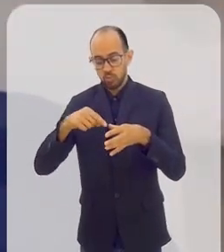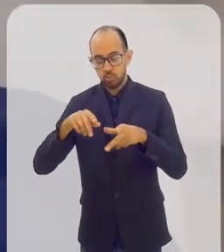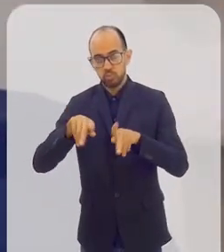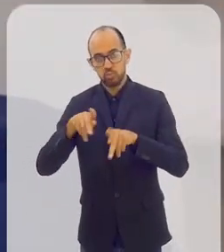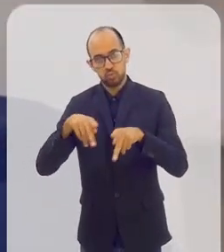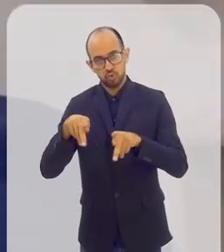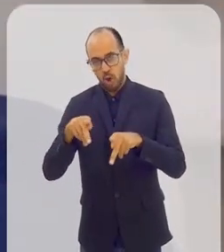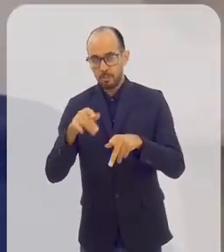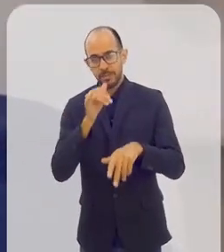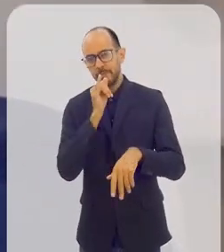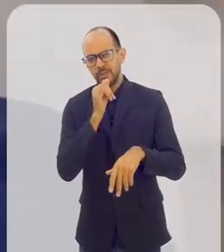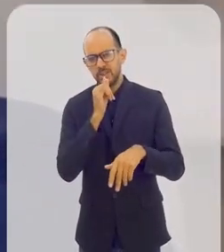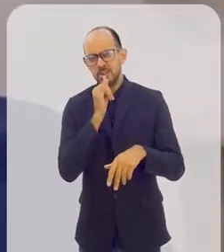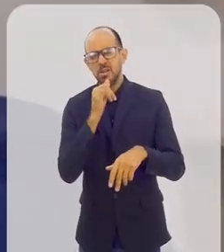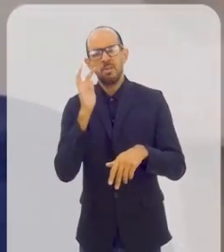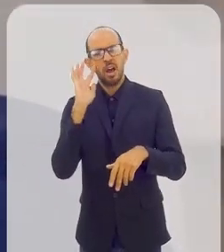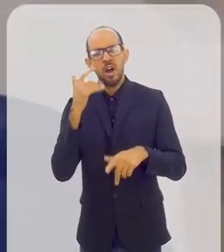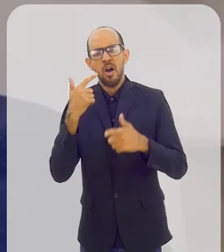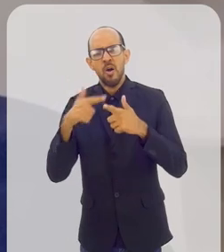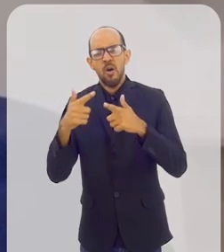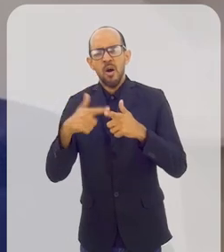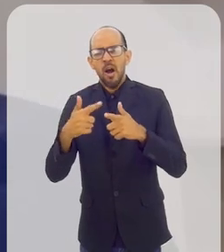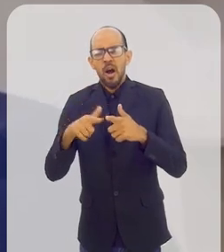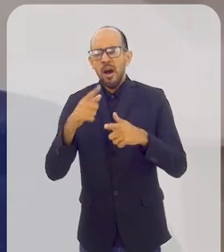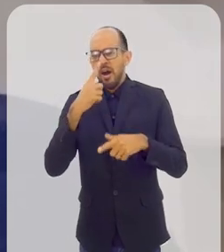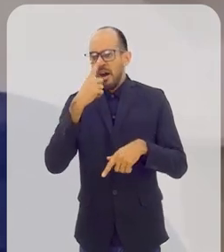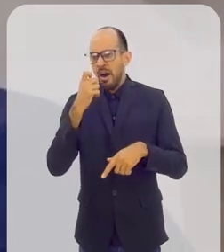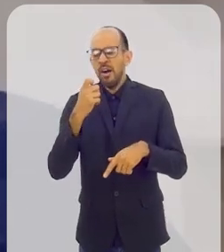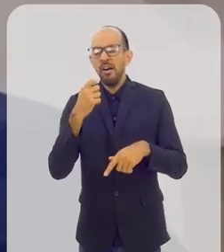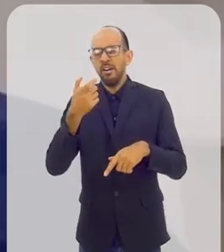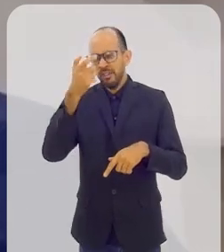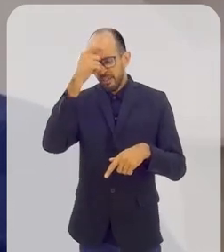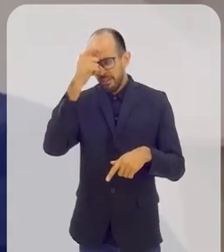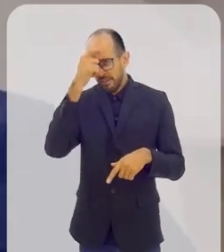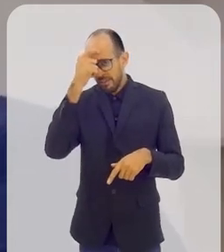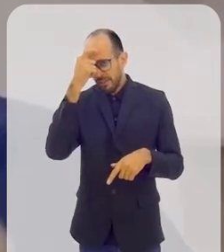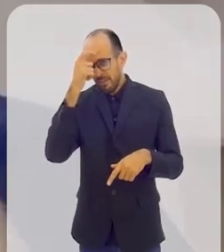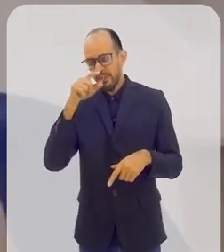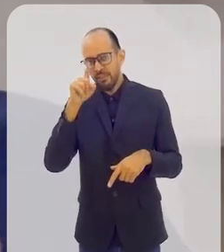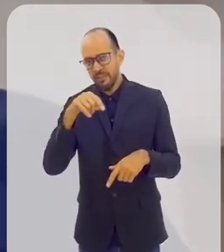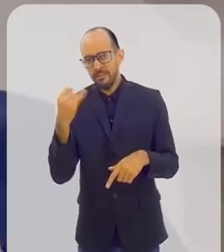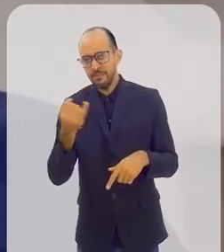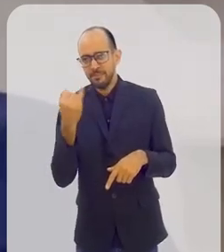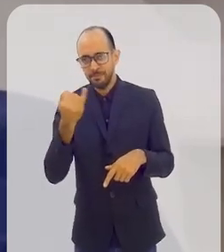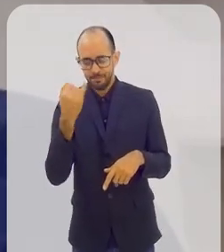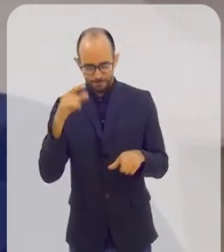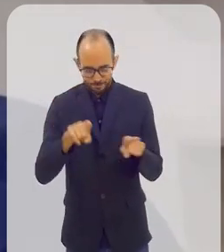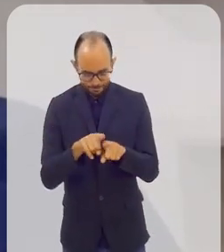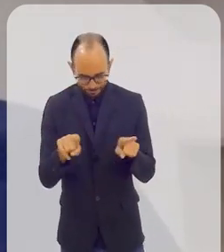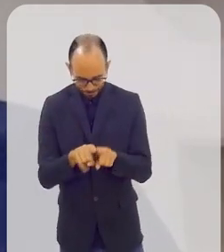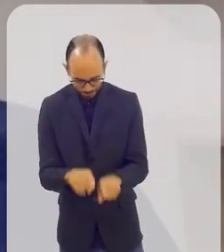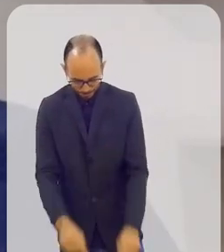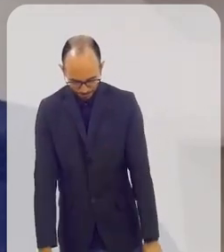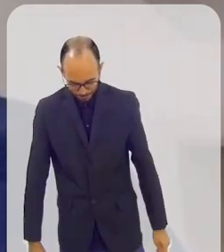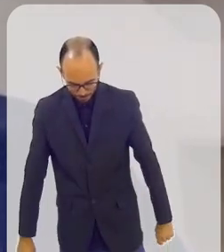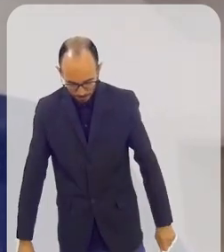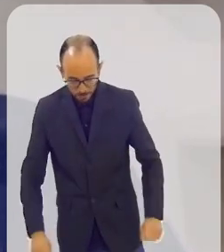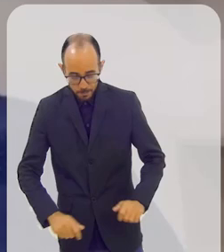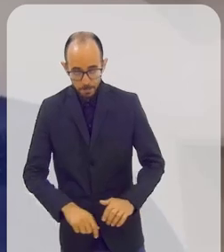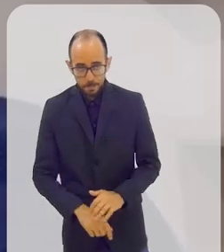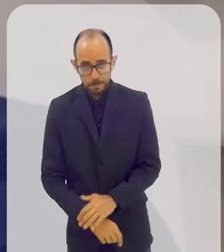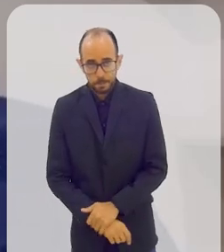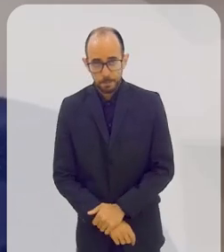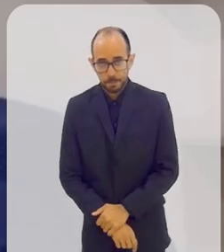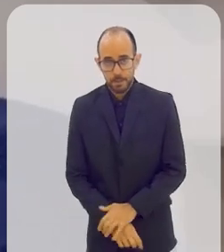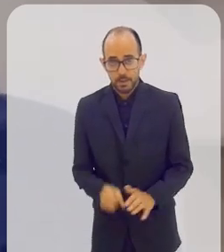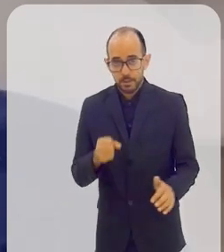pode se juntar para resolver a problemática do lixo, para se tornar mais consciente, é válido uma semana, um evento